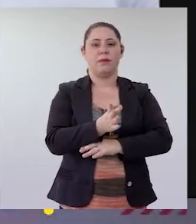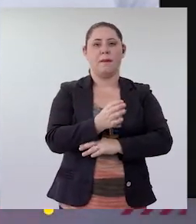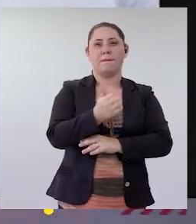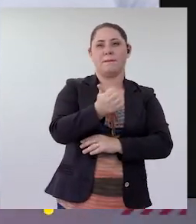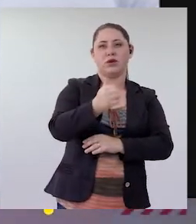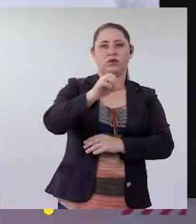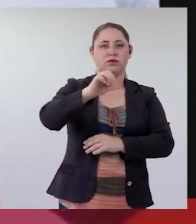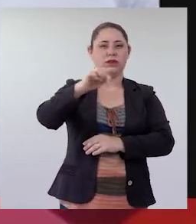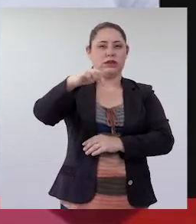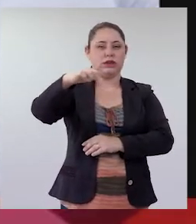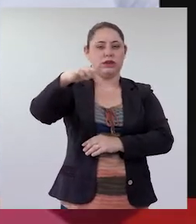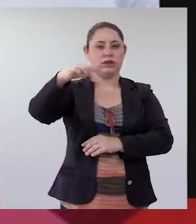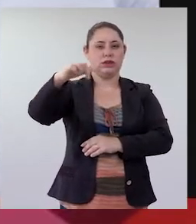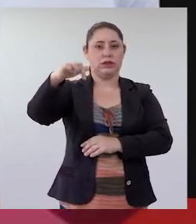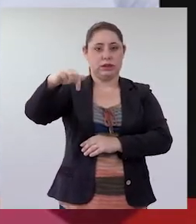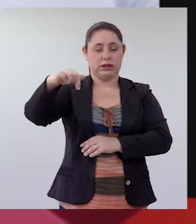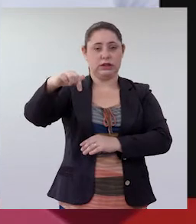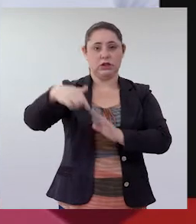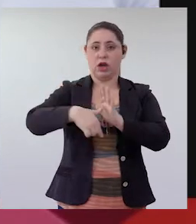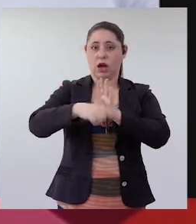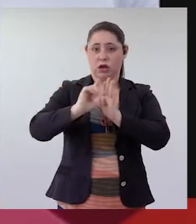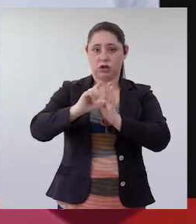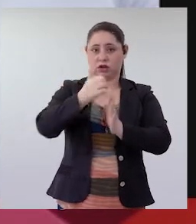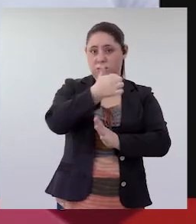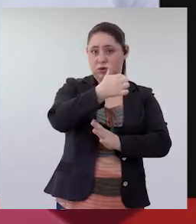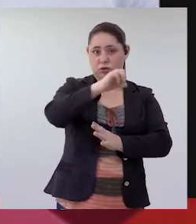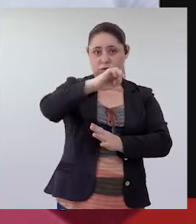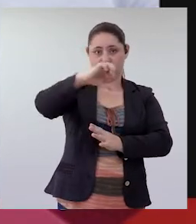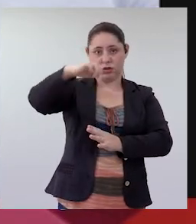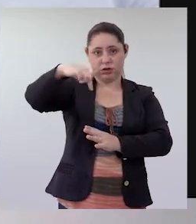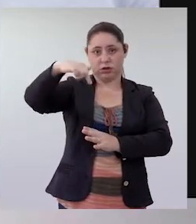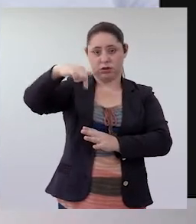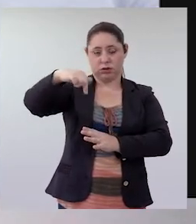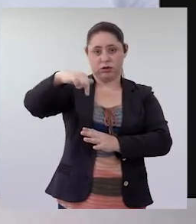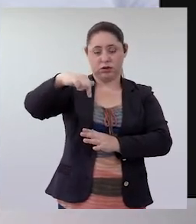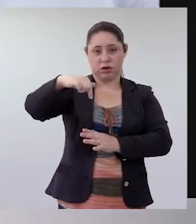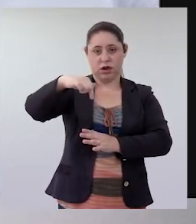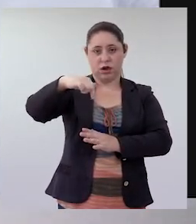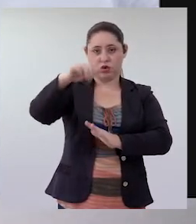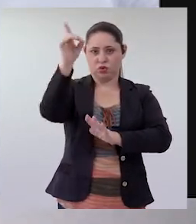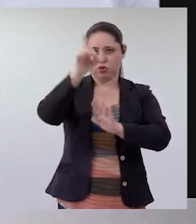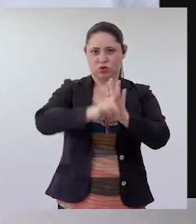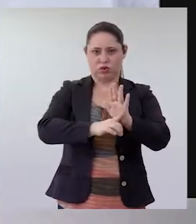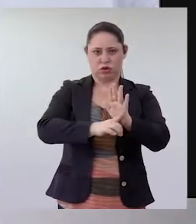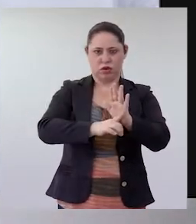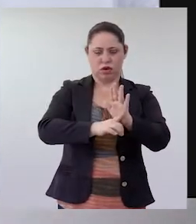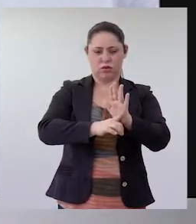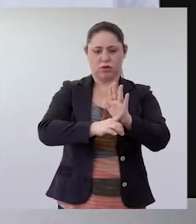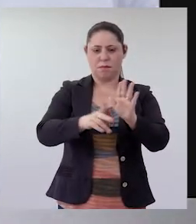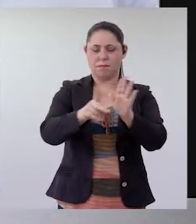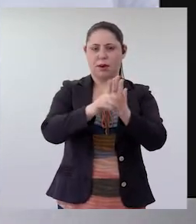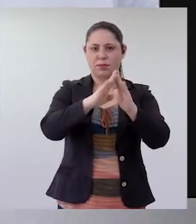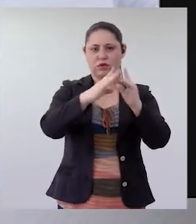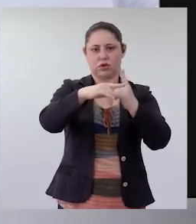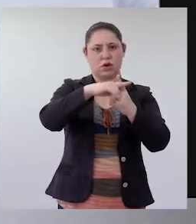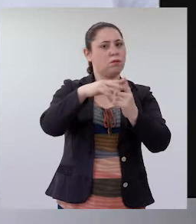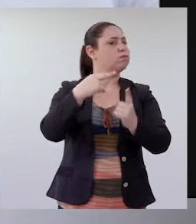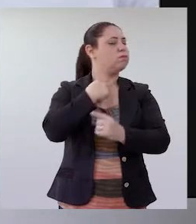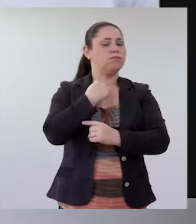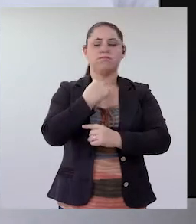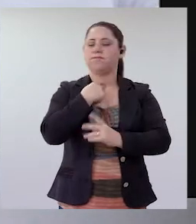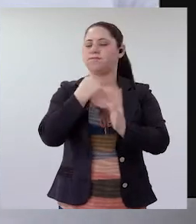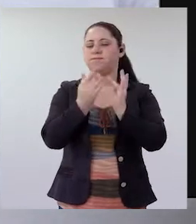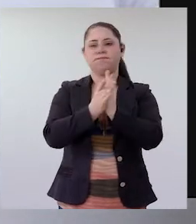é de 1977. Né? Antes de 1977, seguindo a influência do direito canônico, não era possível se